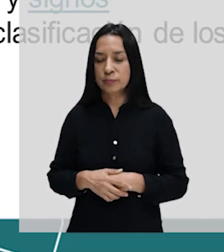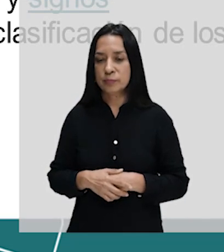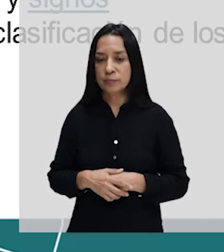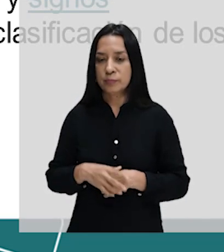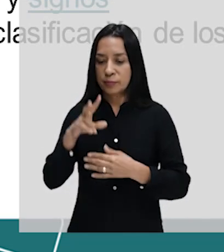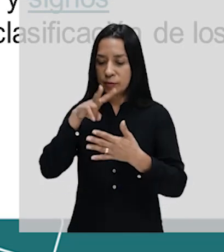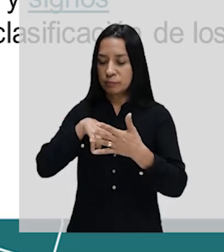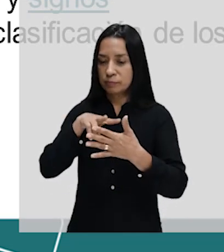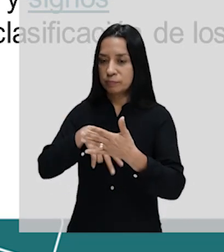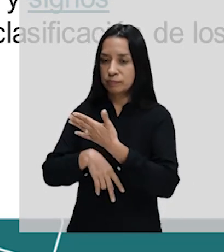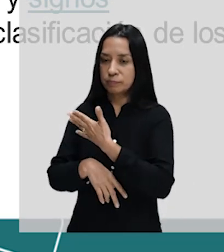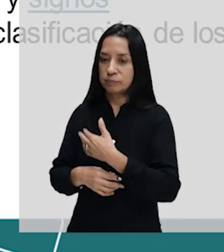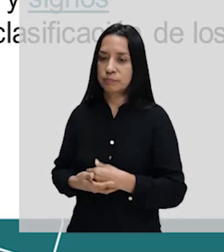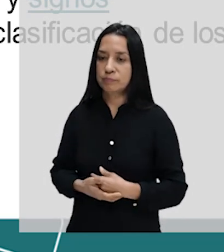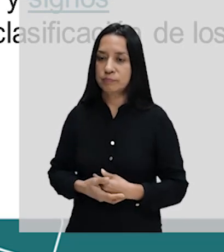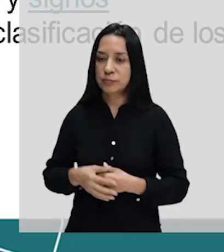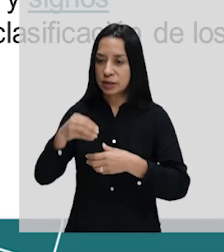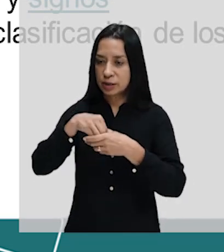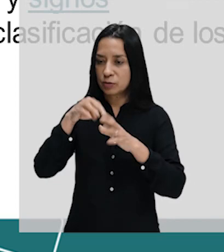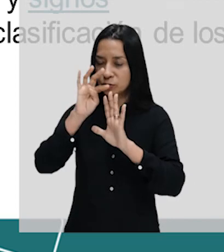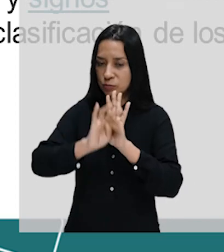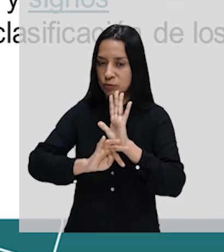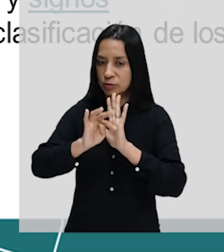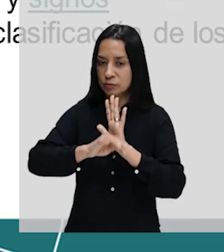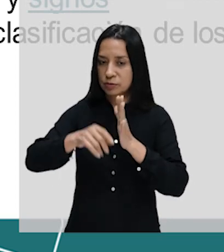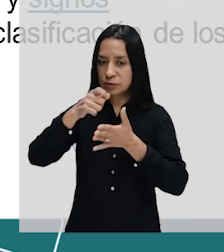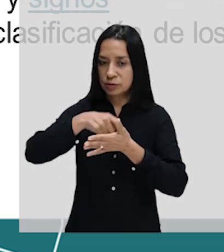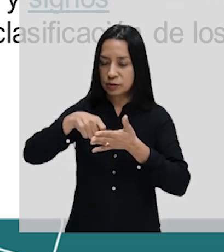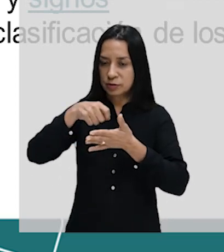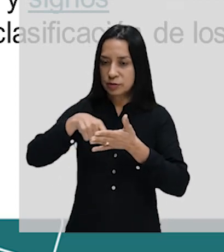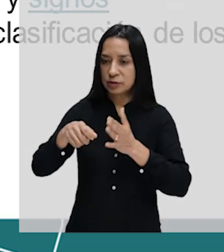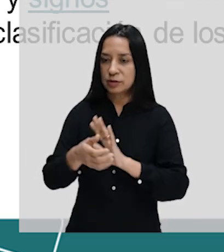ortográfico tem a sua própria função dentro de um texto escrito.